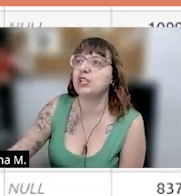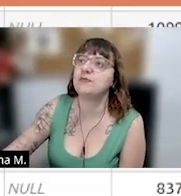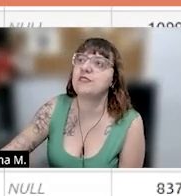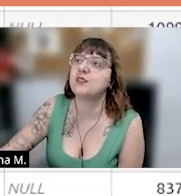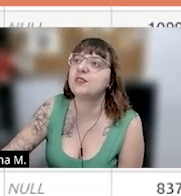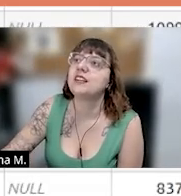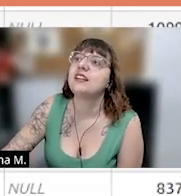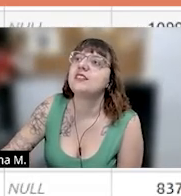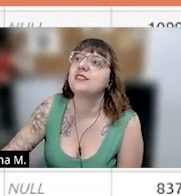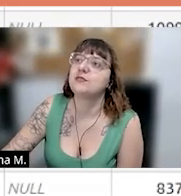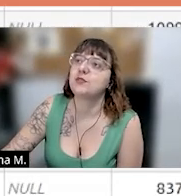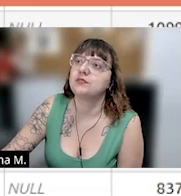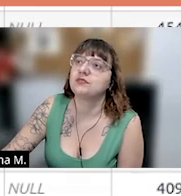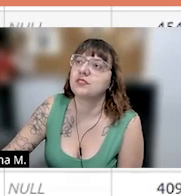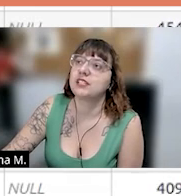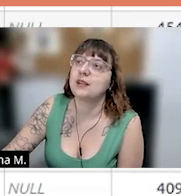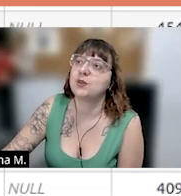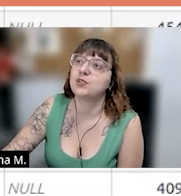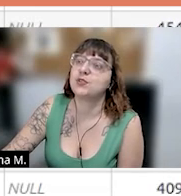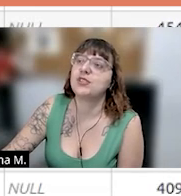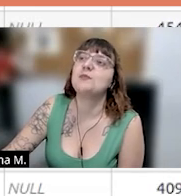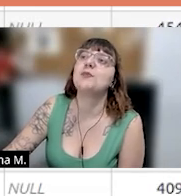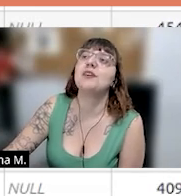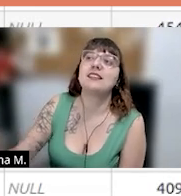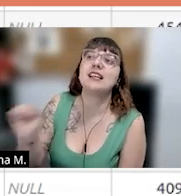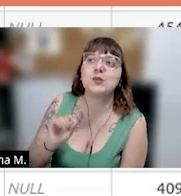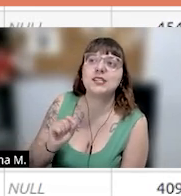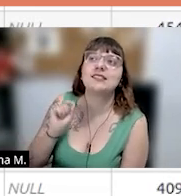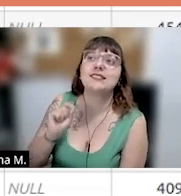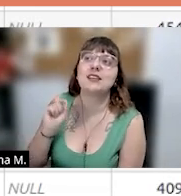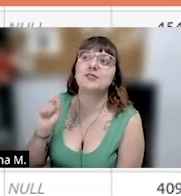do Shapefile? Vou ordenar por código município, é